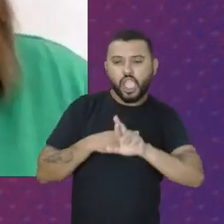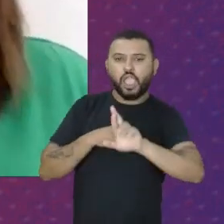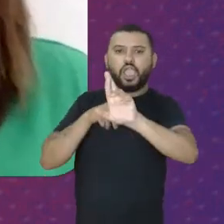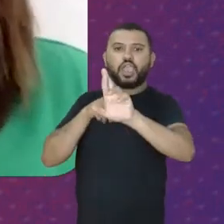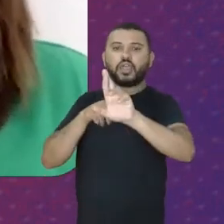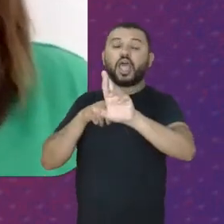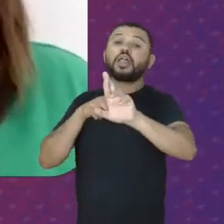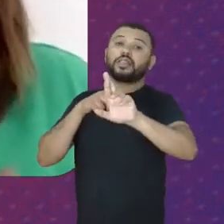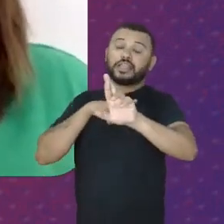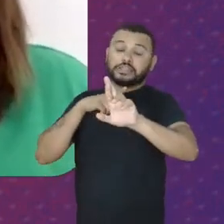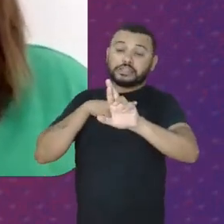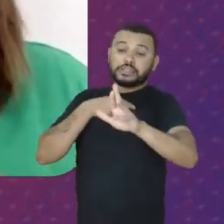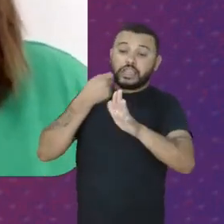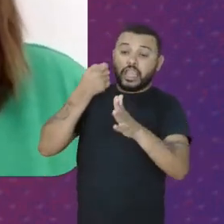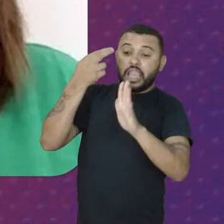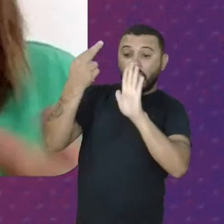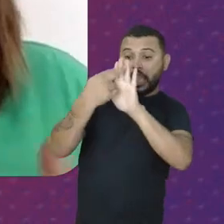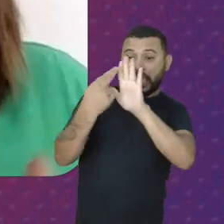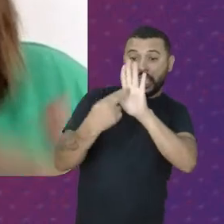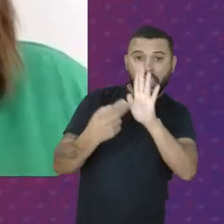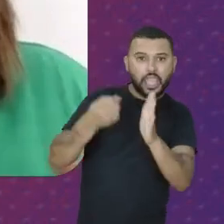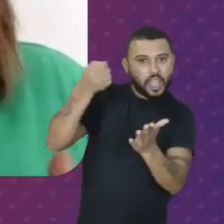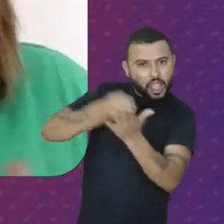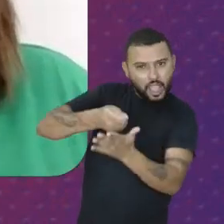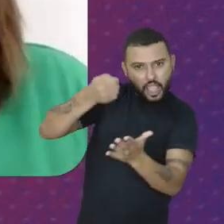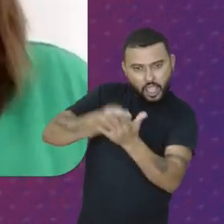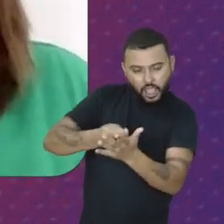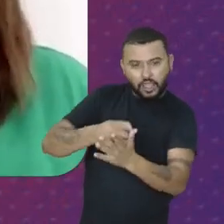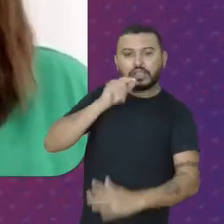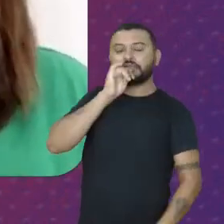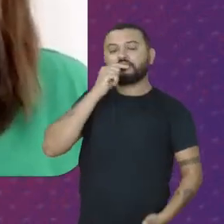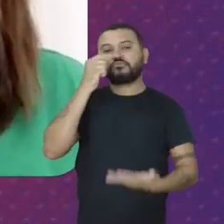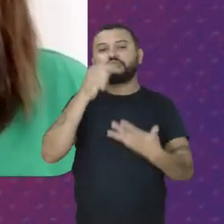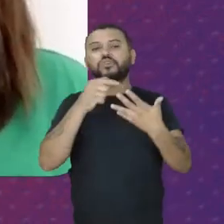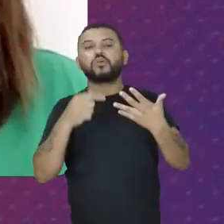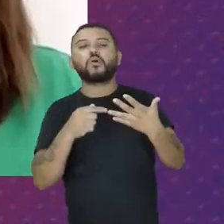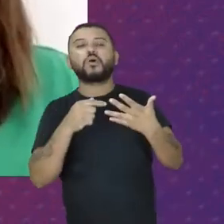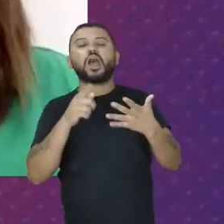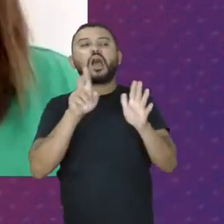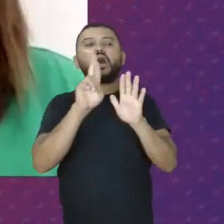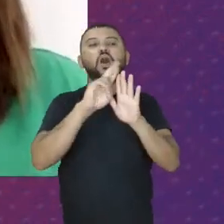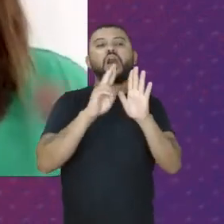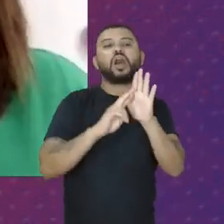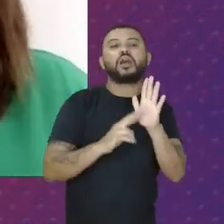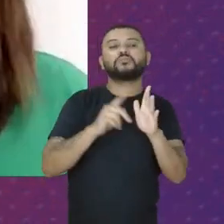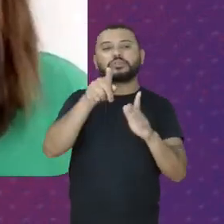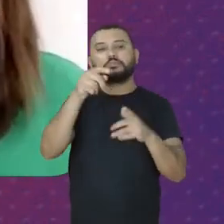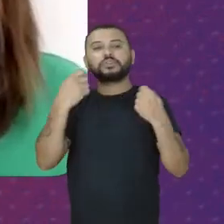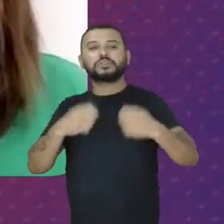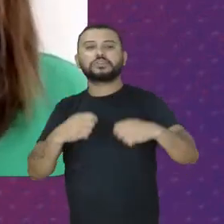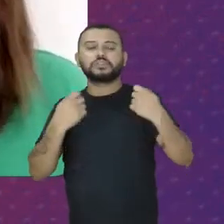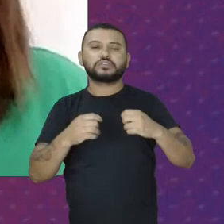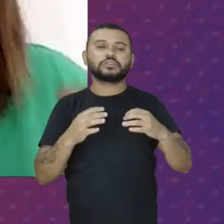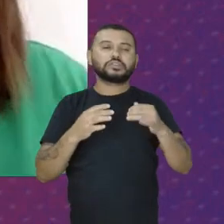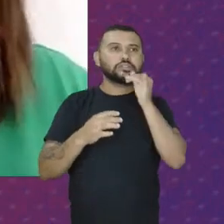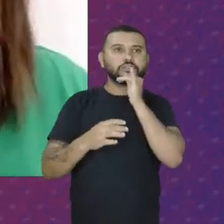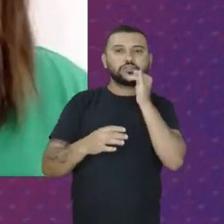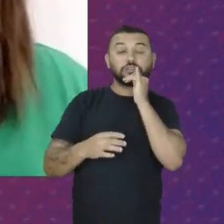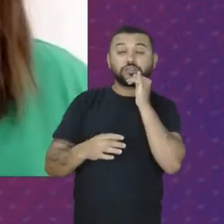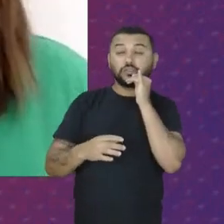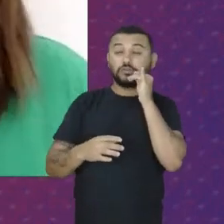diversas exigências. Dentro dela, dentre essas, o critério de que você tem que, do ponto de